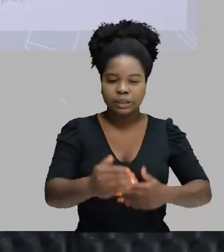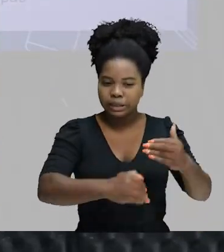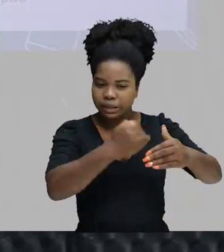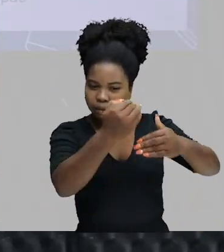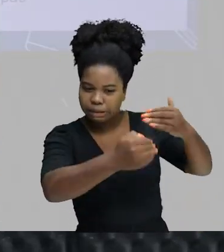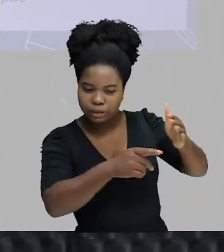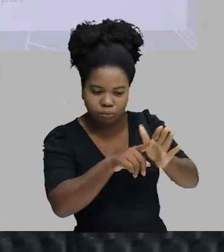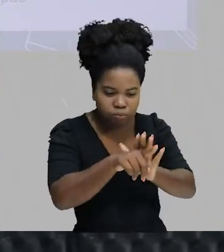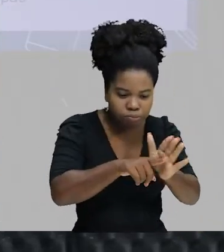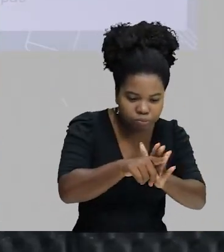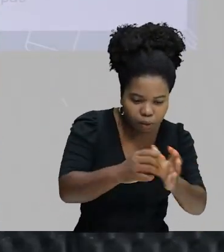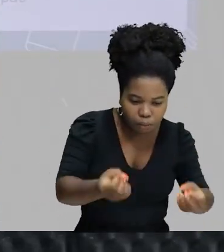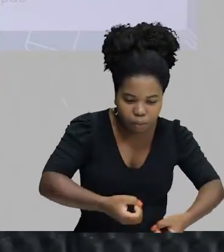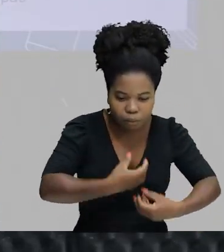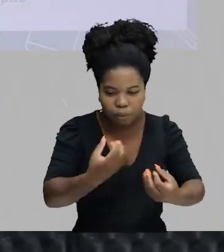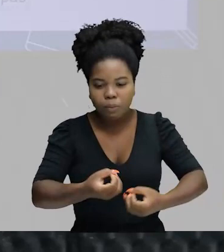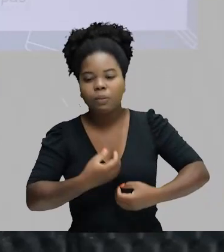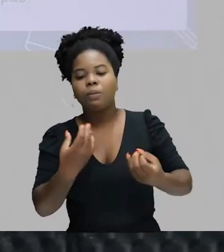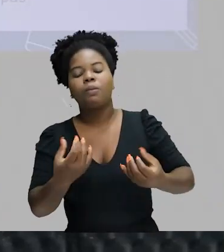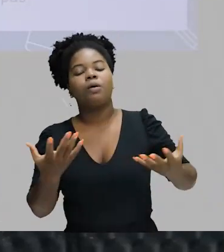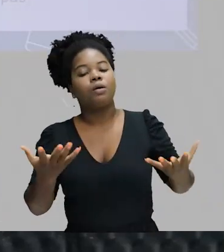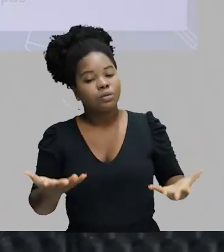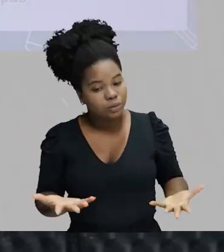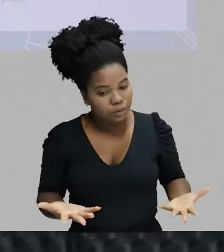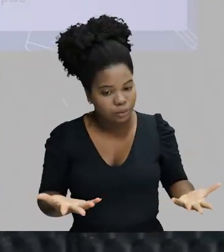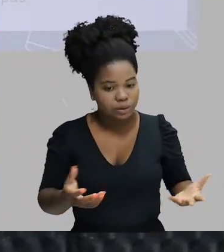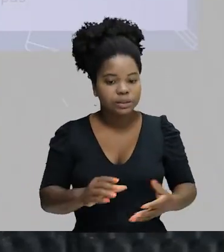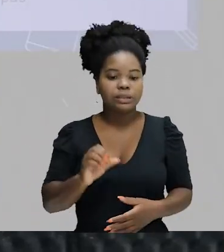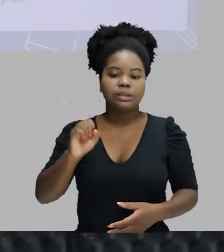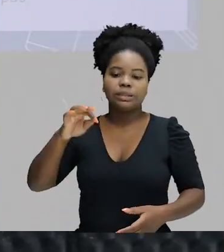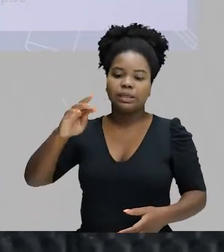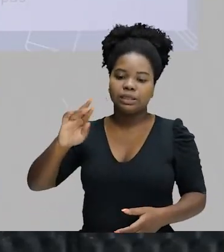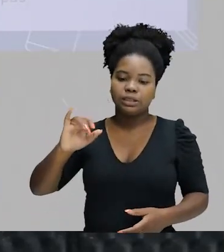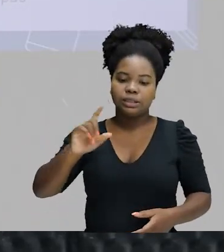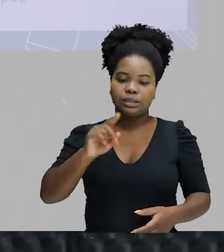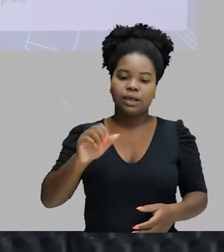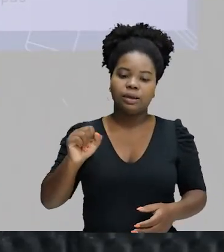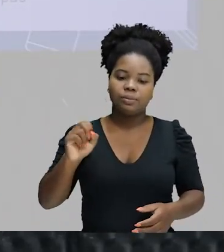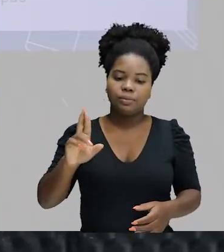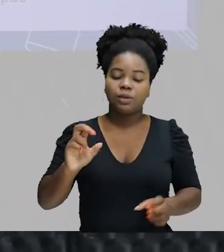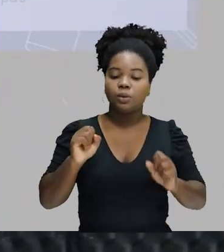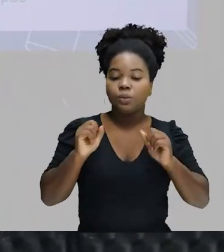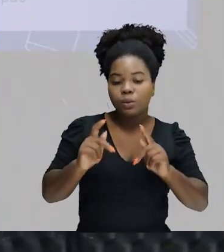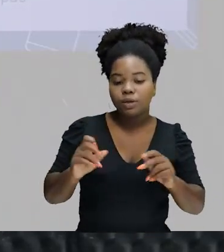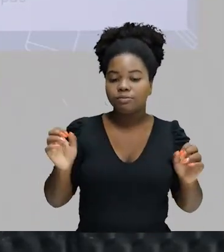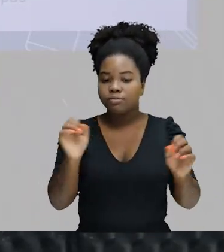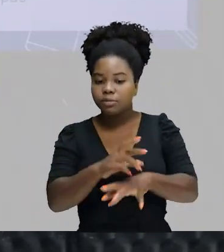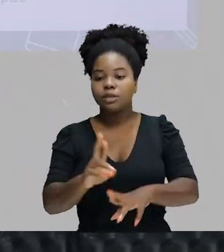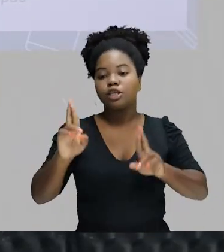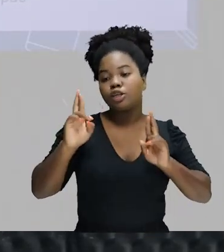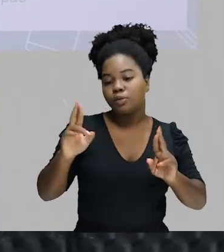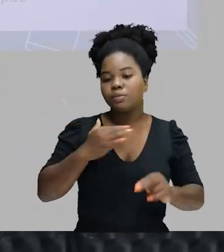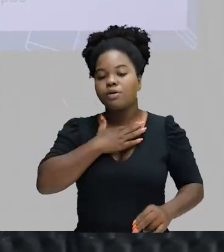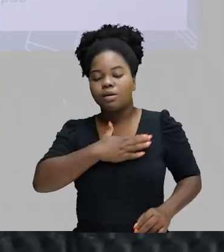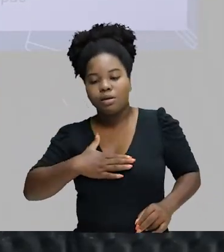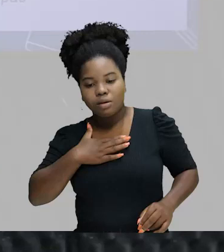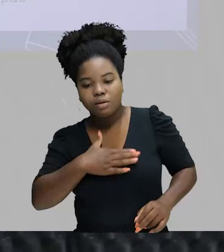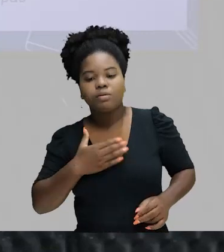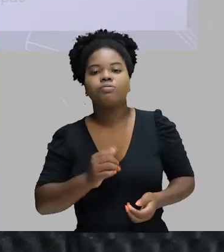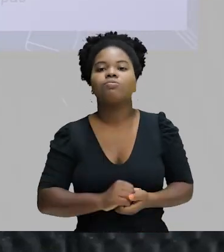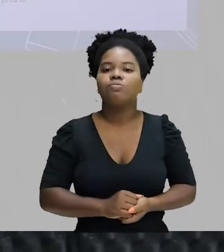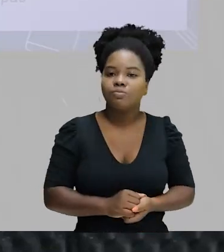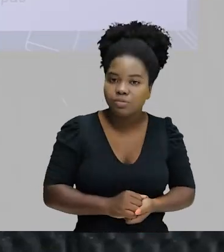ele vai construir, ele vai produzir, vai formar, vai sintetizar. Show de bola, turminha? Espero que vocês tenham gostado